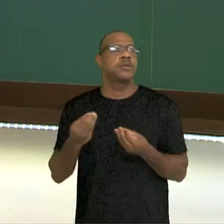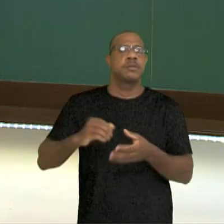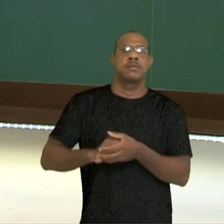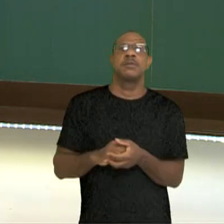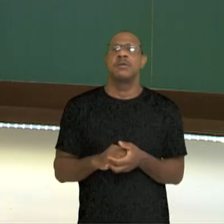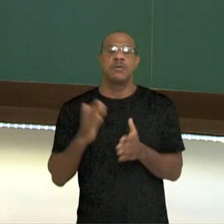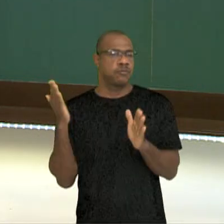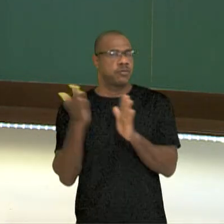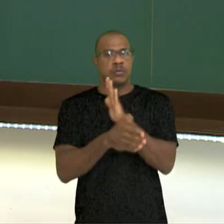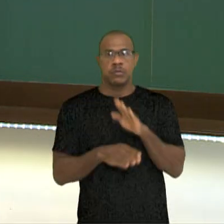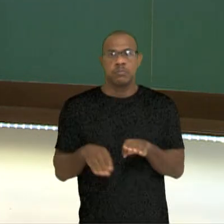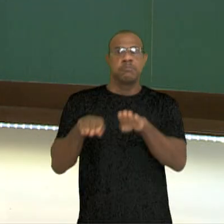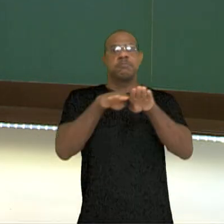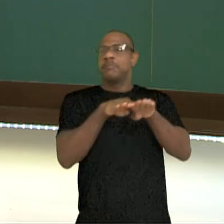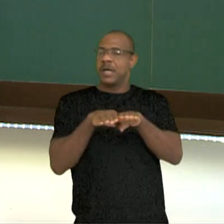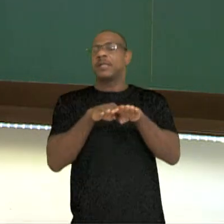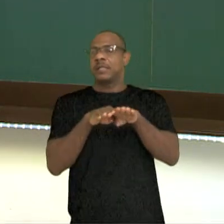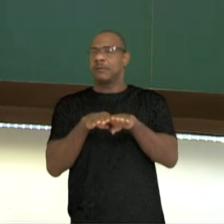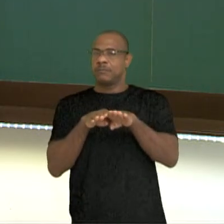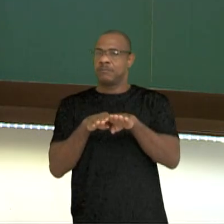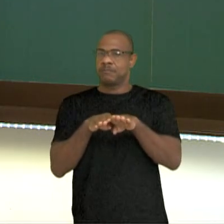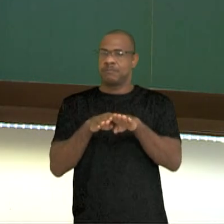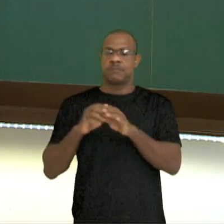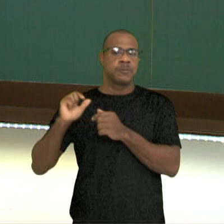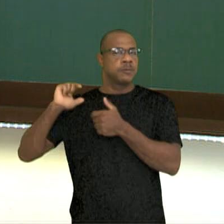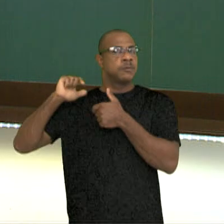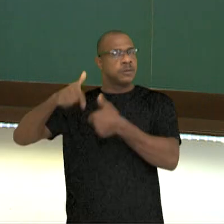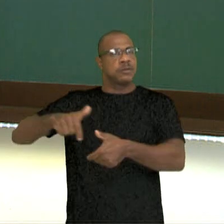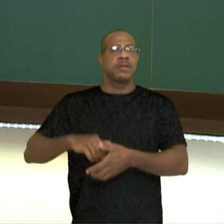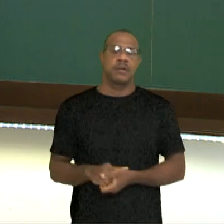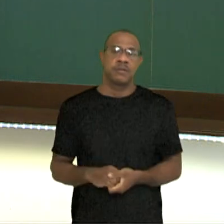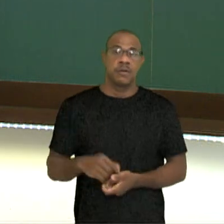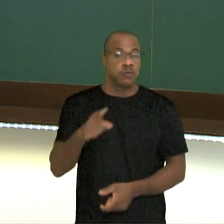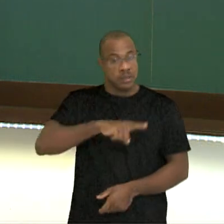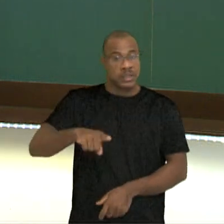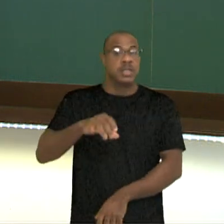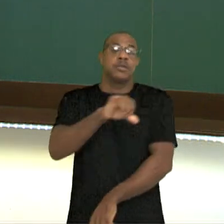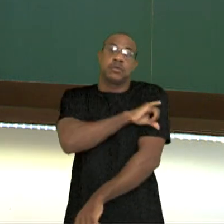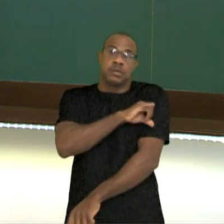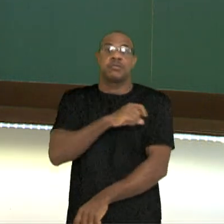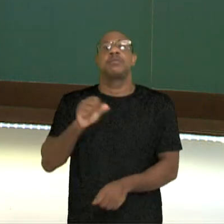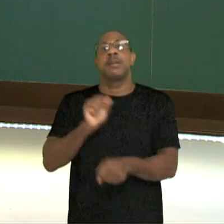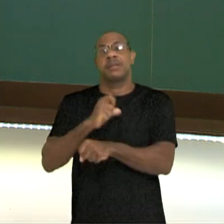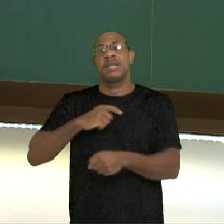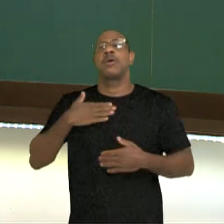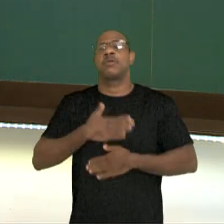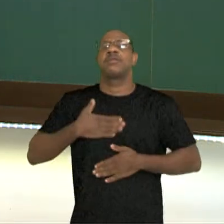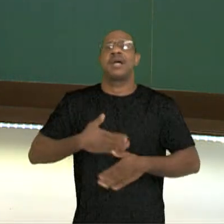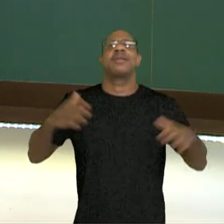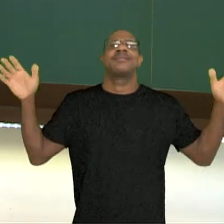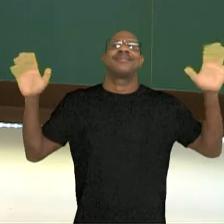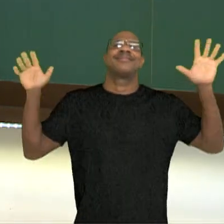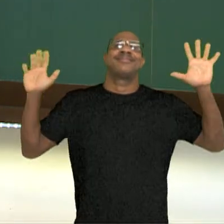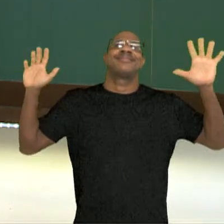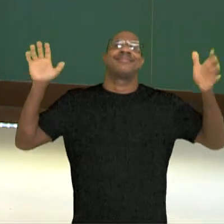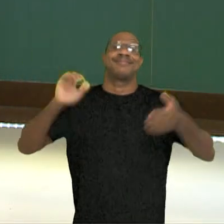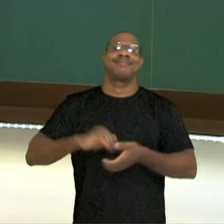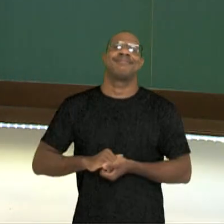do padrão convencional. Estudantes do nono ano, eu espero que vocês tenham gostado e até breve!